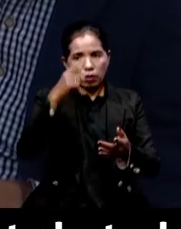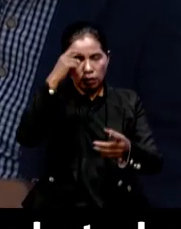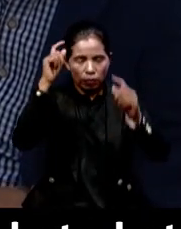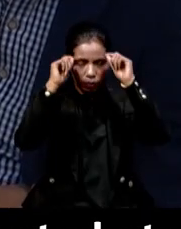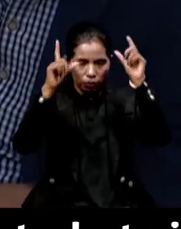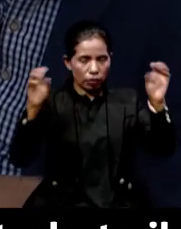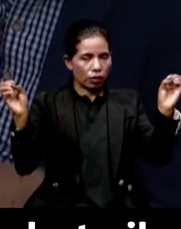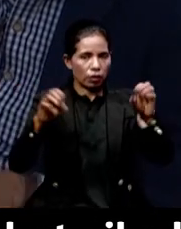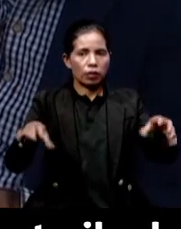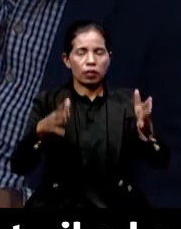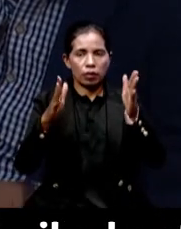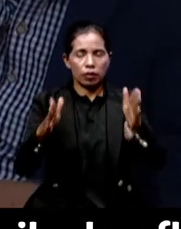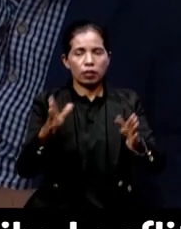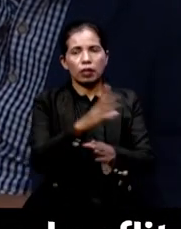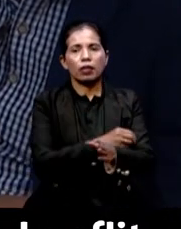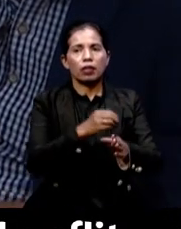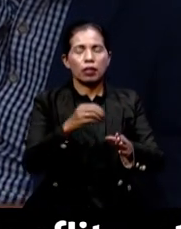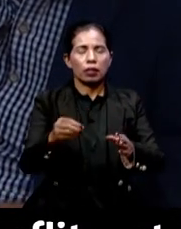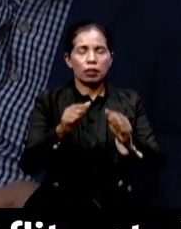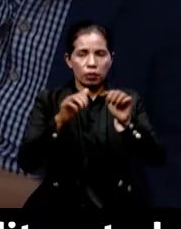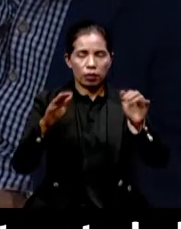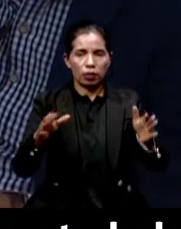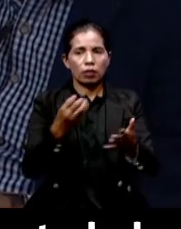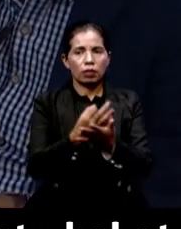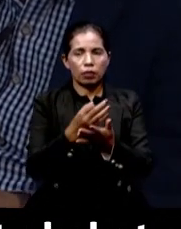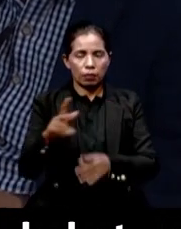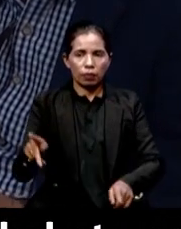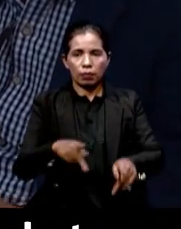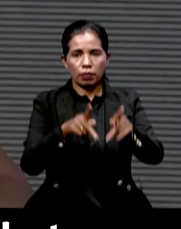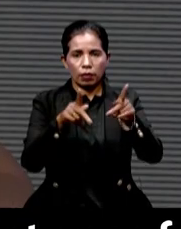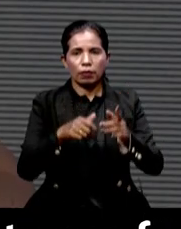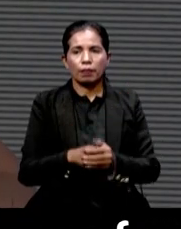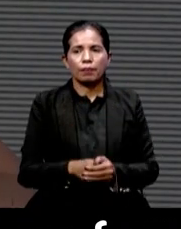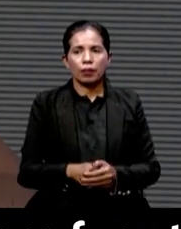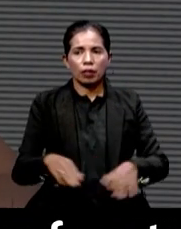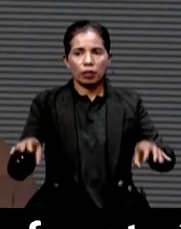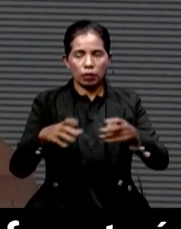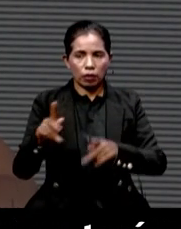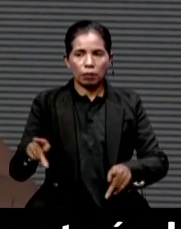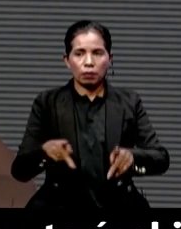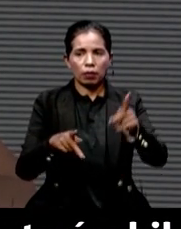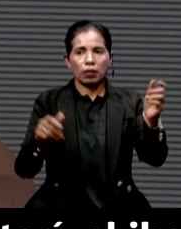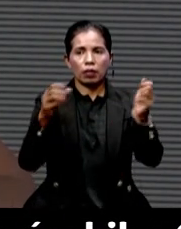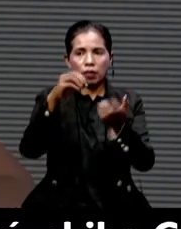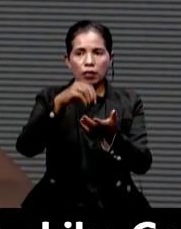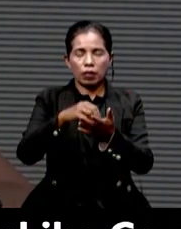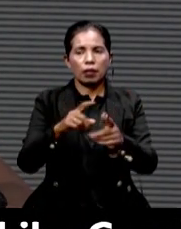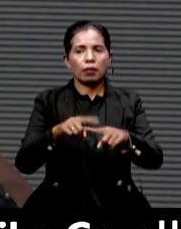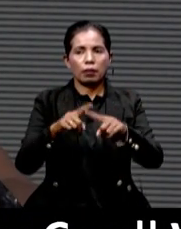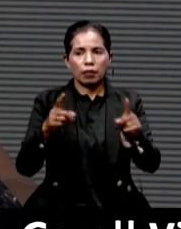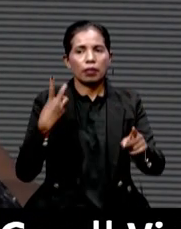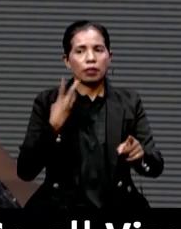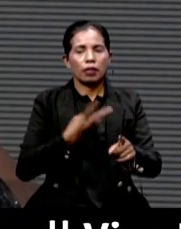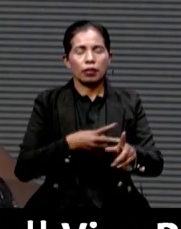menos recurso e a área estatística no Administração Finanças Pública. Serviço público relatório na BA, mede e